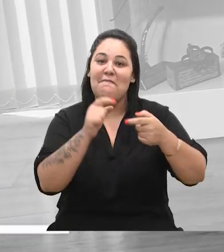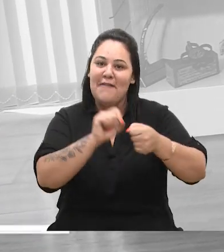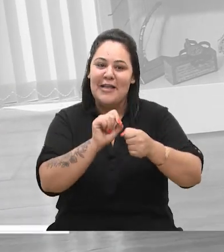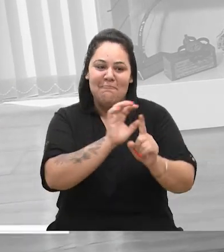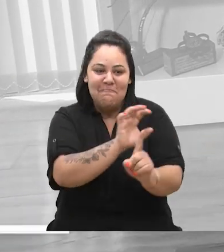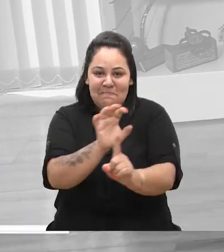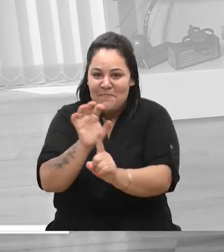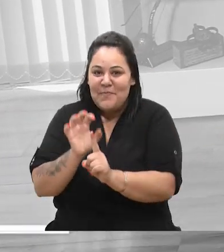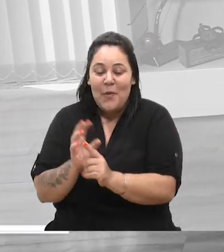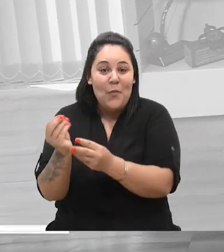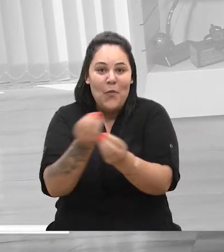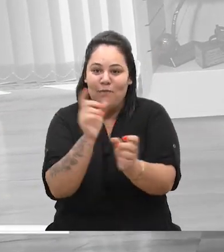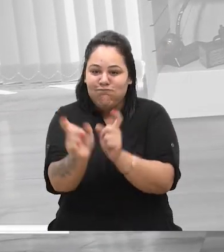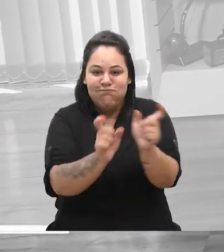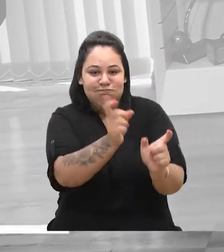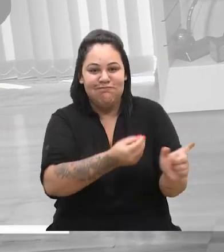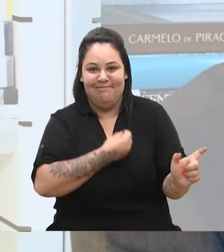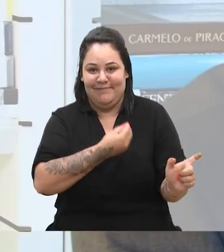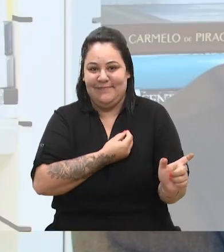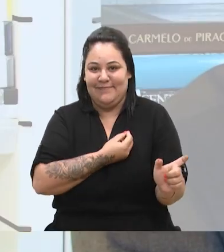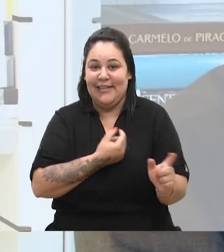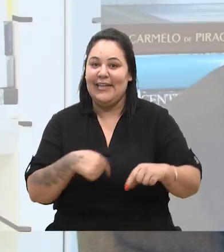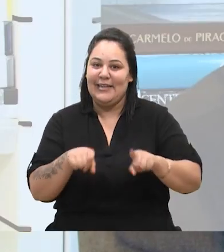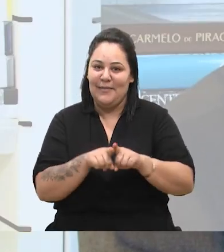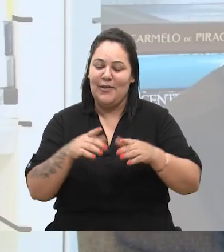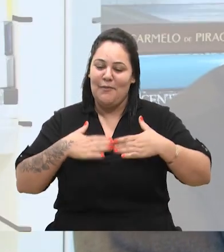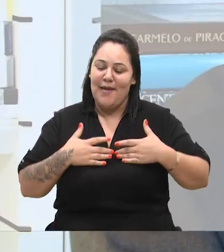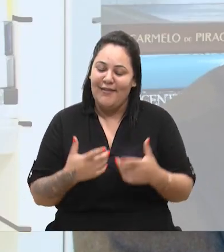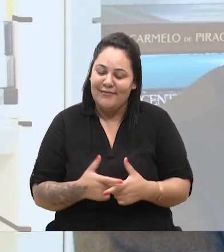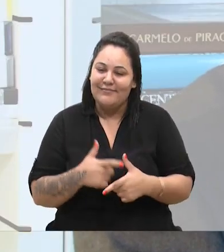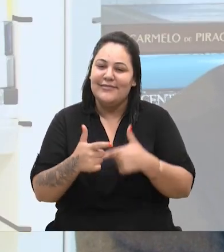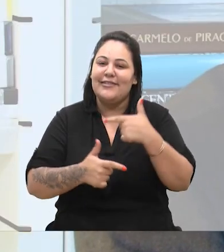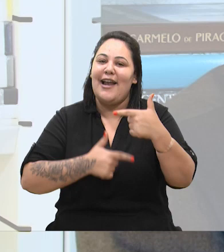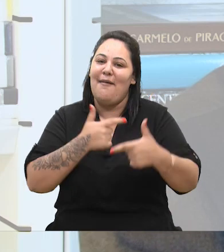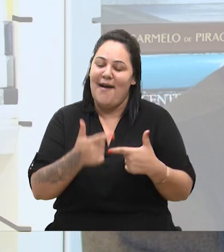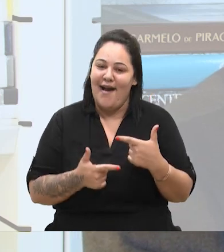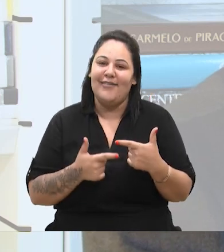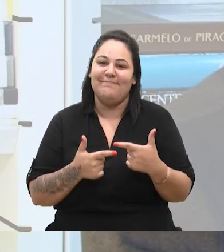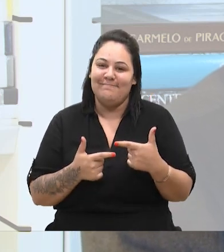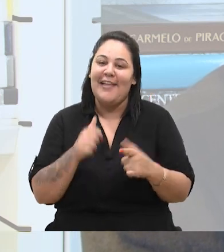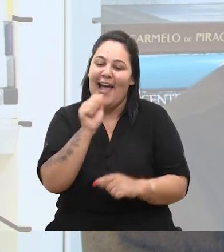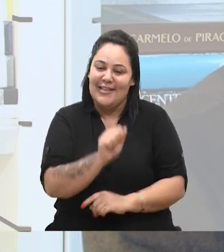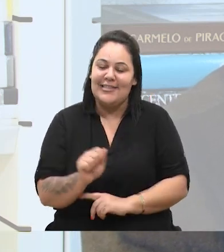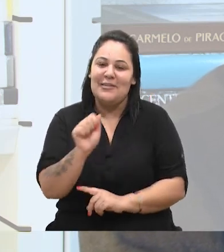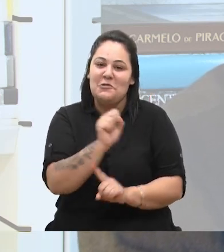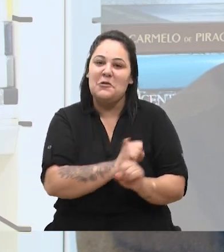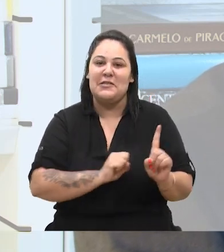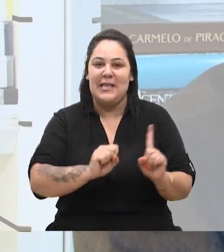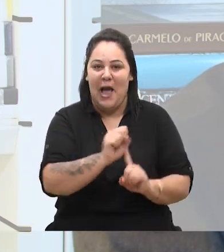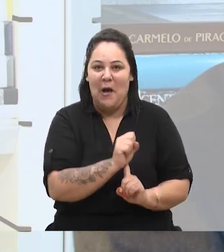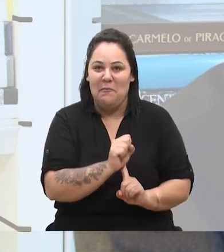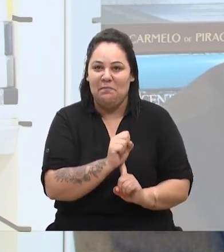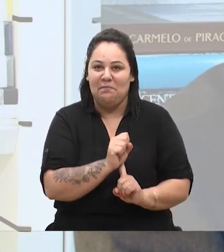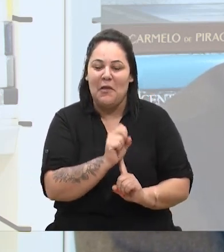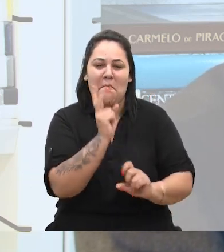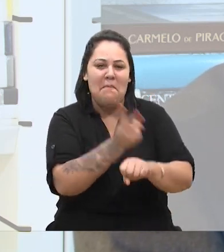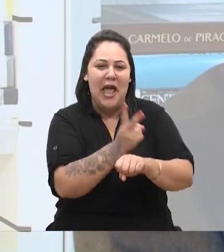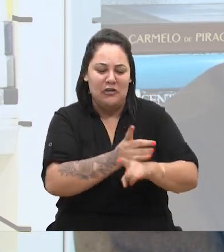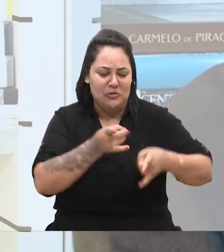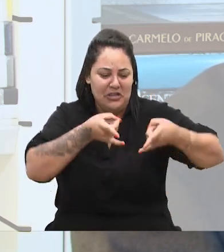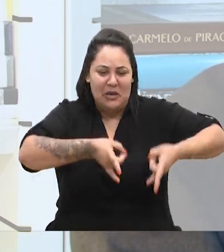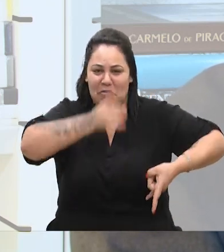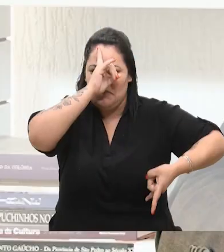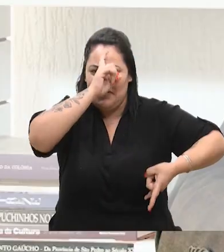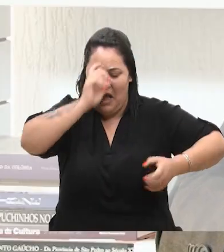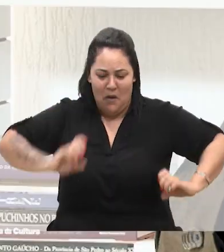fazendo a diferença na vida de muitas pessoas. Além do meu grande trabalho, que é assistencial, que é de empréstimo de camas hospitalares, cadeira